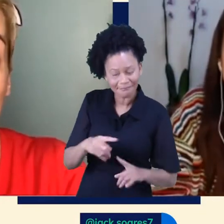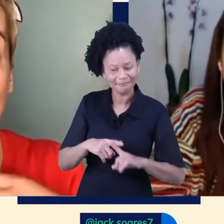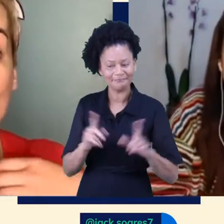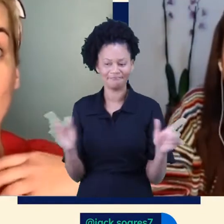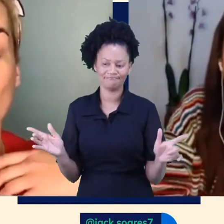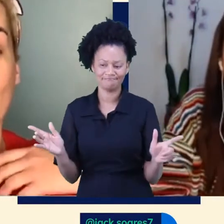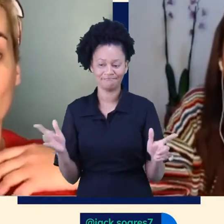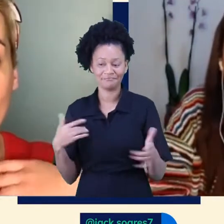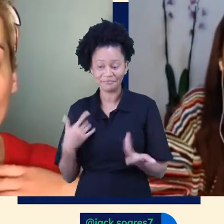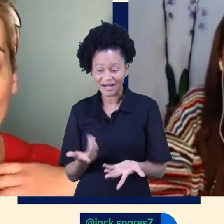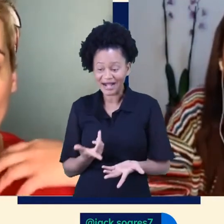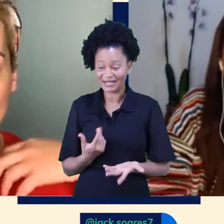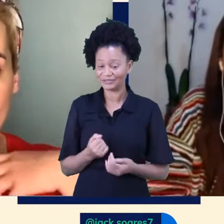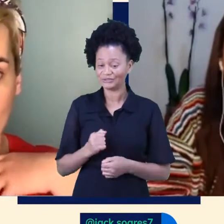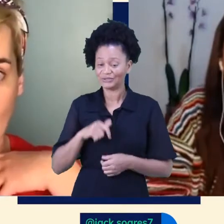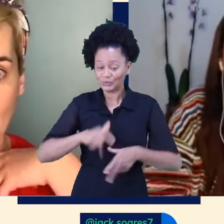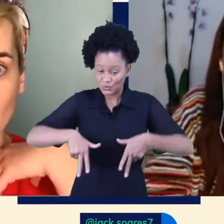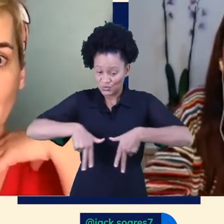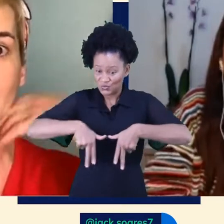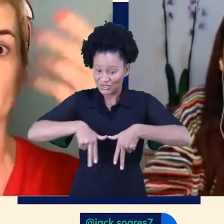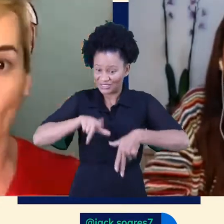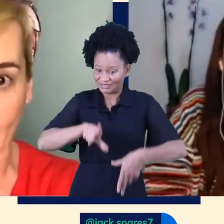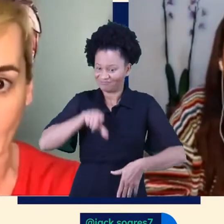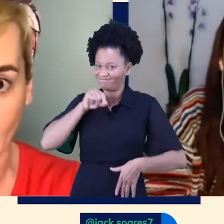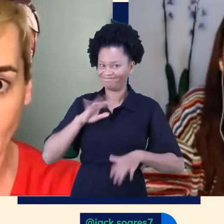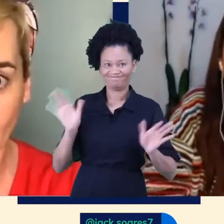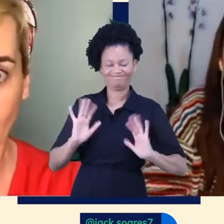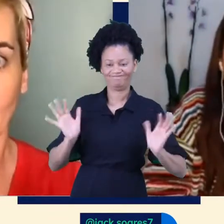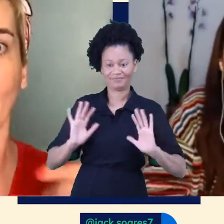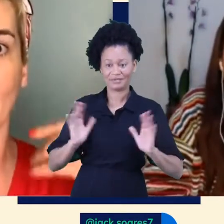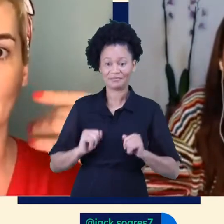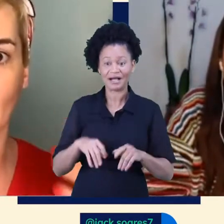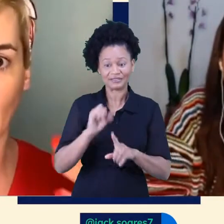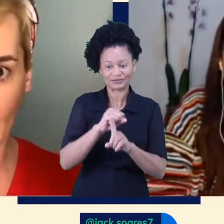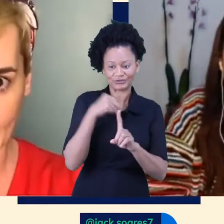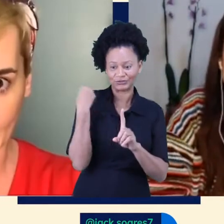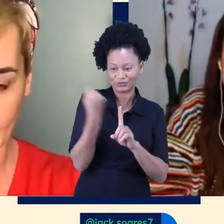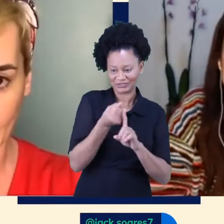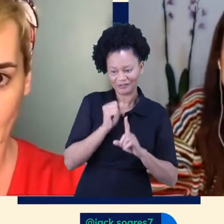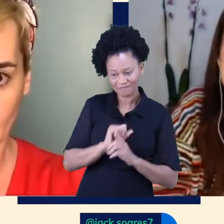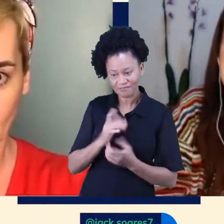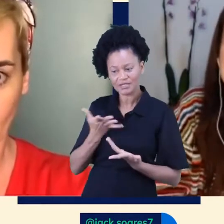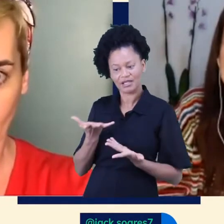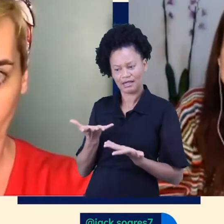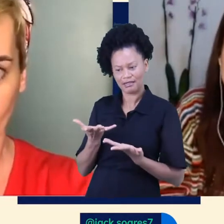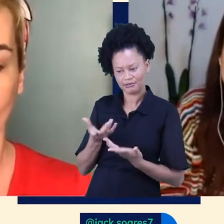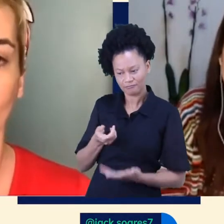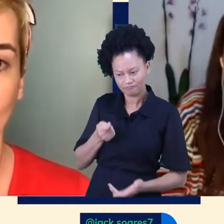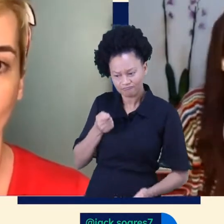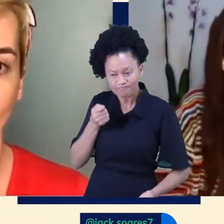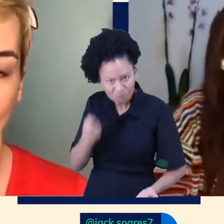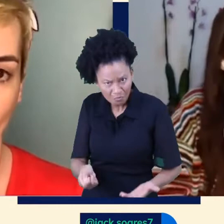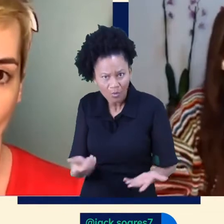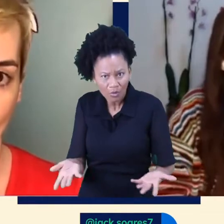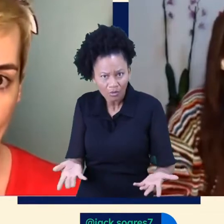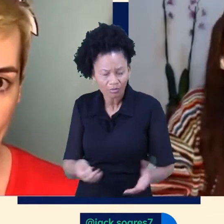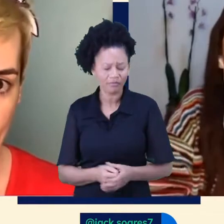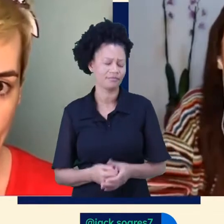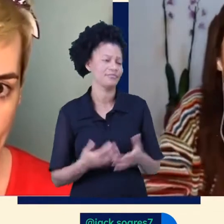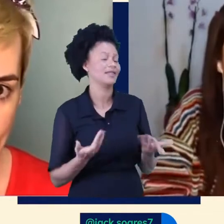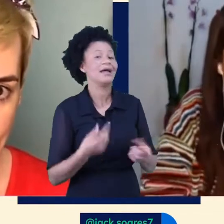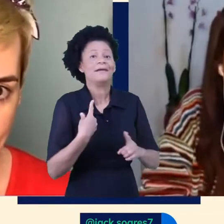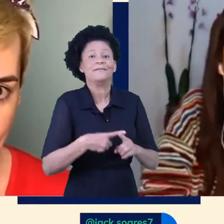ele se identifica, é o gênero que a gente, como sociedade, impõe. Aí, Isso. É porque tem a identidade